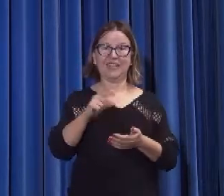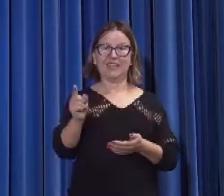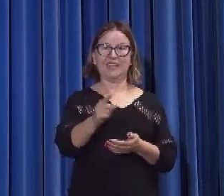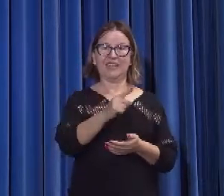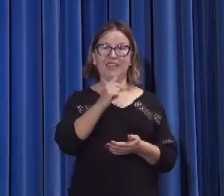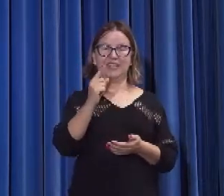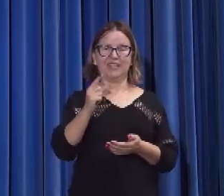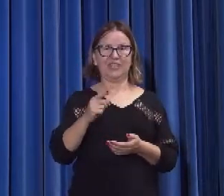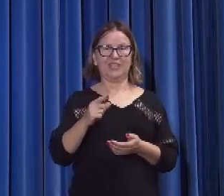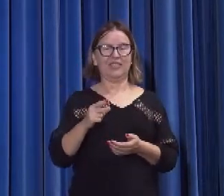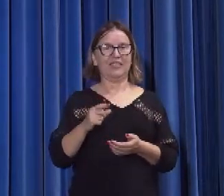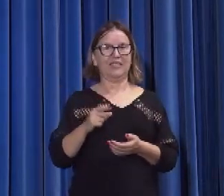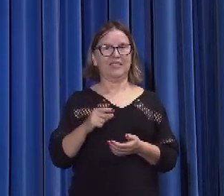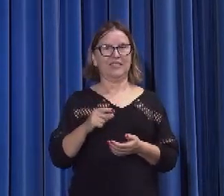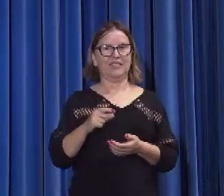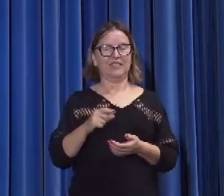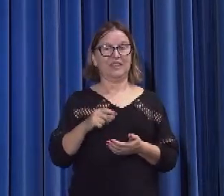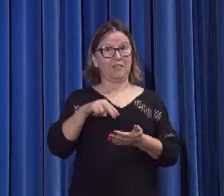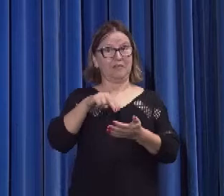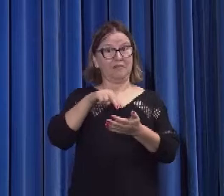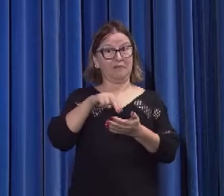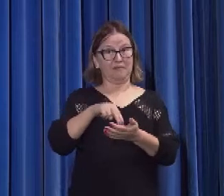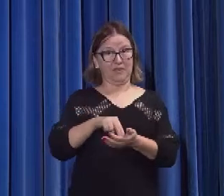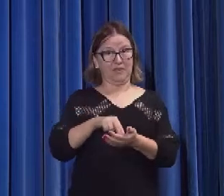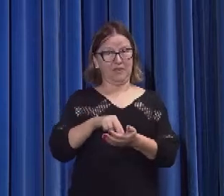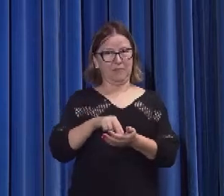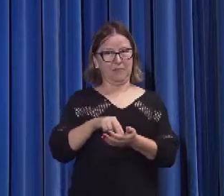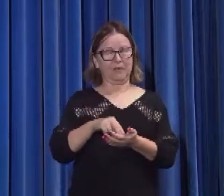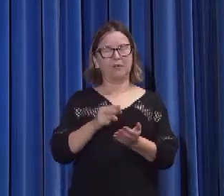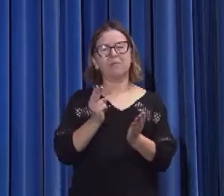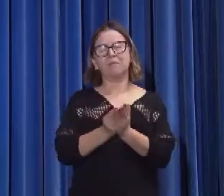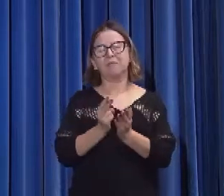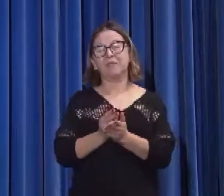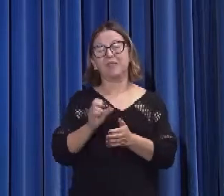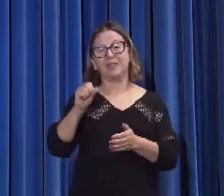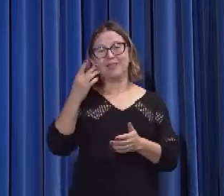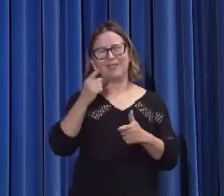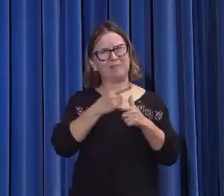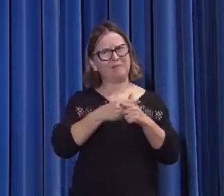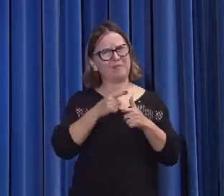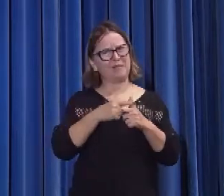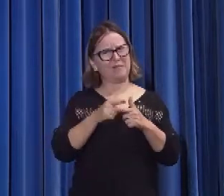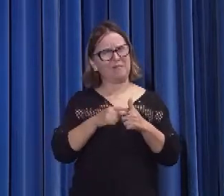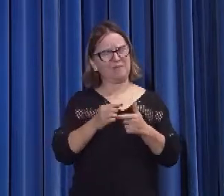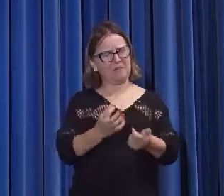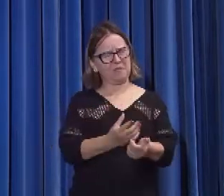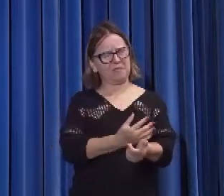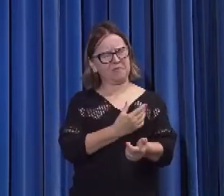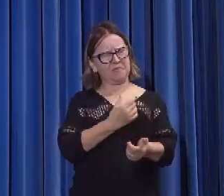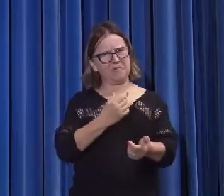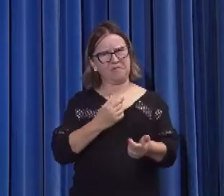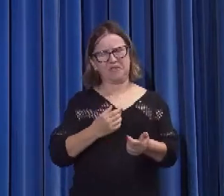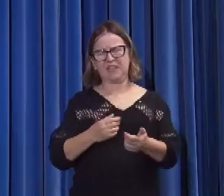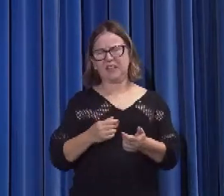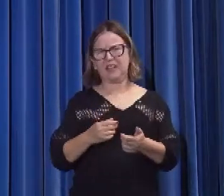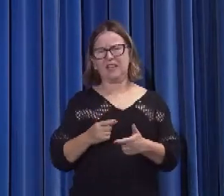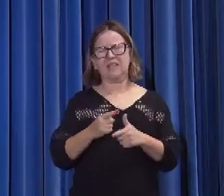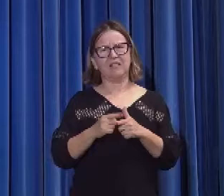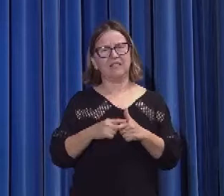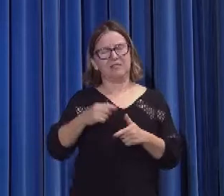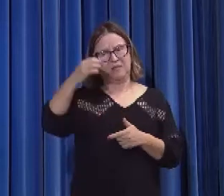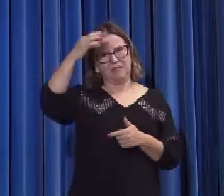abalam nossas estruturas emocionais e espirituais. Mantém os nossos olhos fixos em Cristo